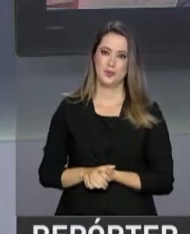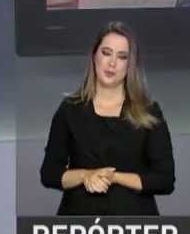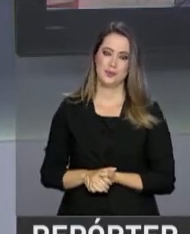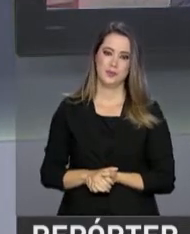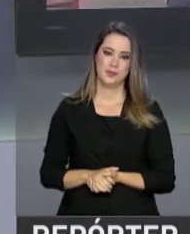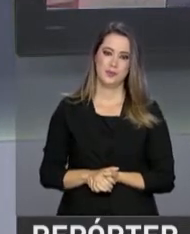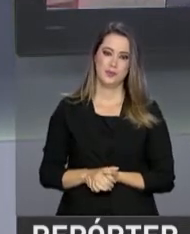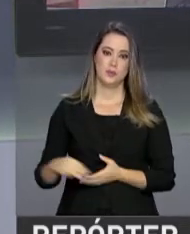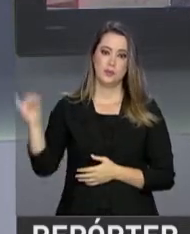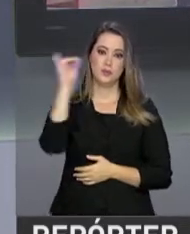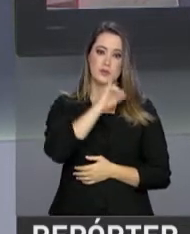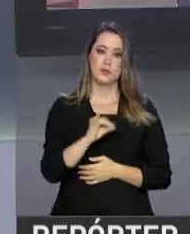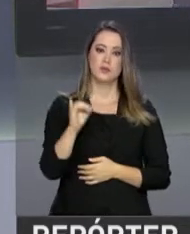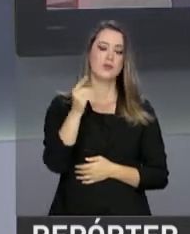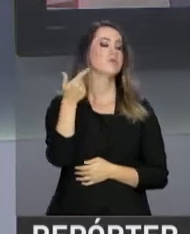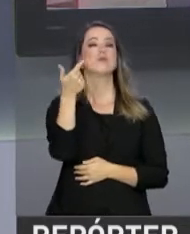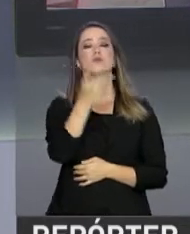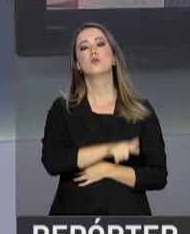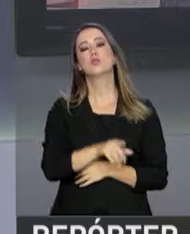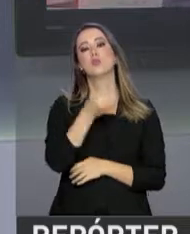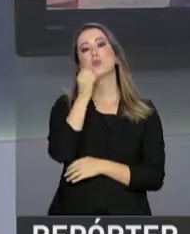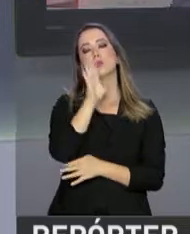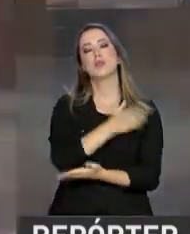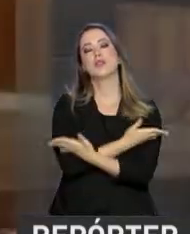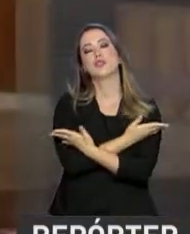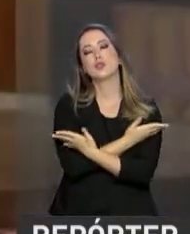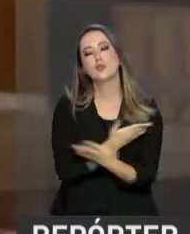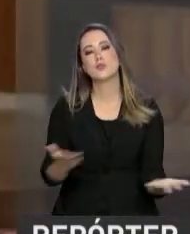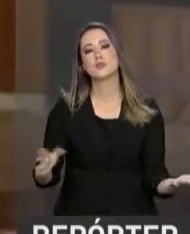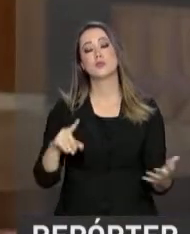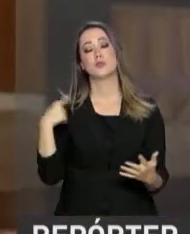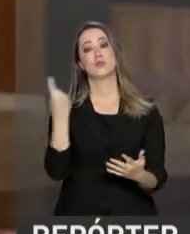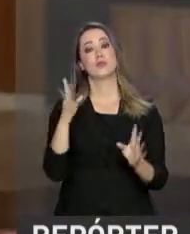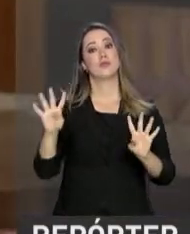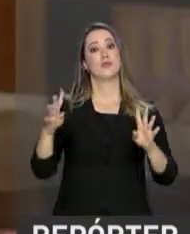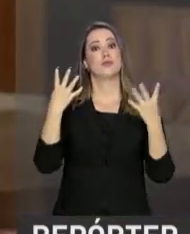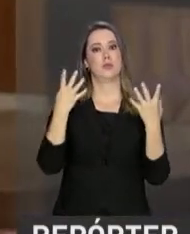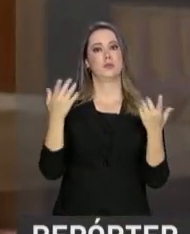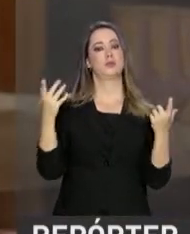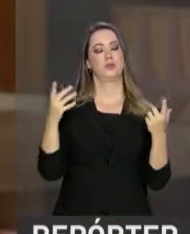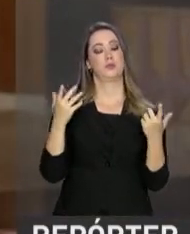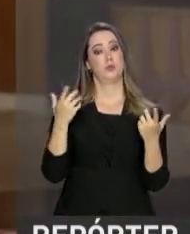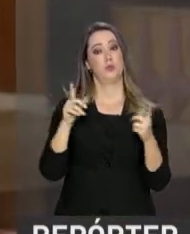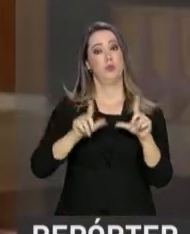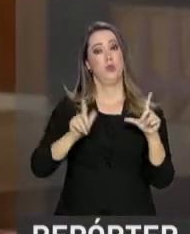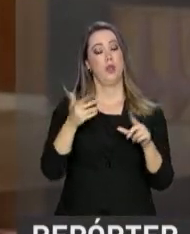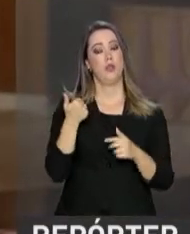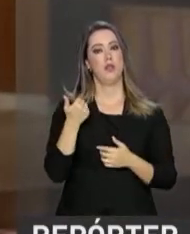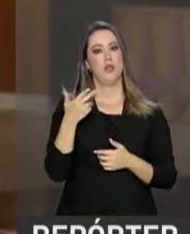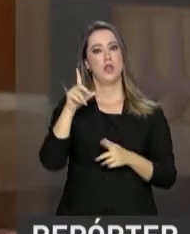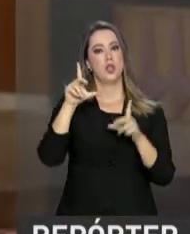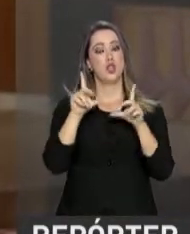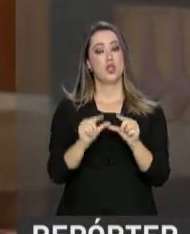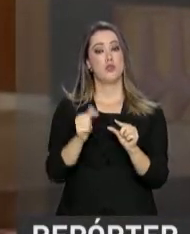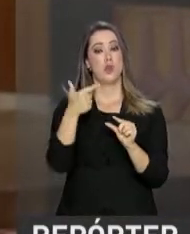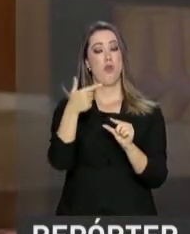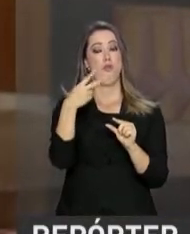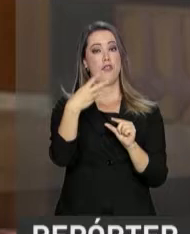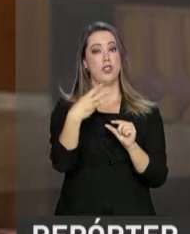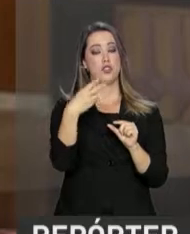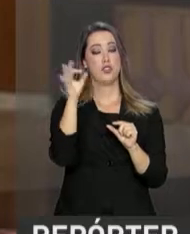roberto mais uma vez boa tarde a você ea todos que nos assistem exatamente o roberto foi uma redução de 23%